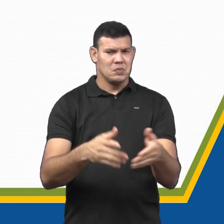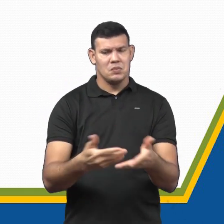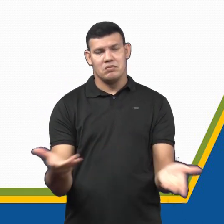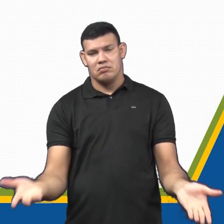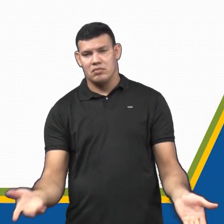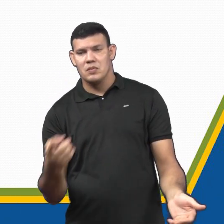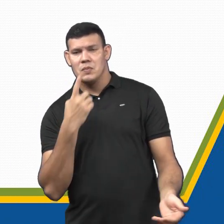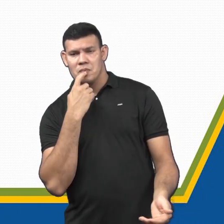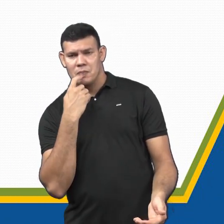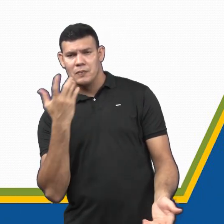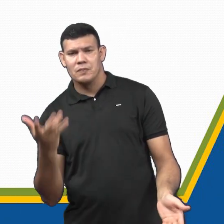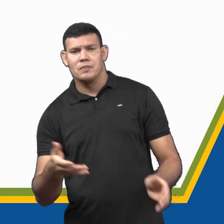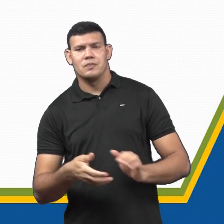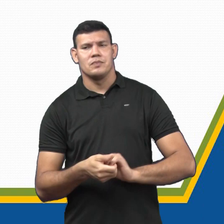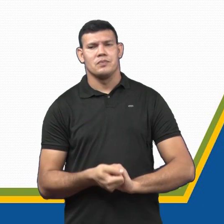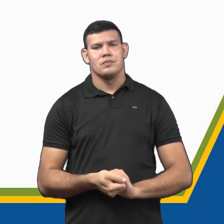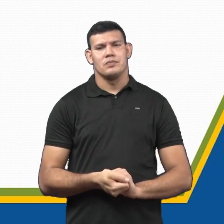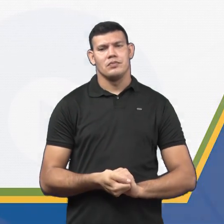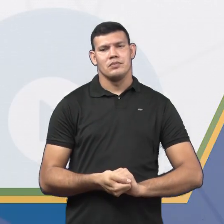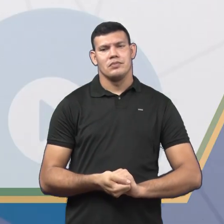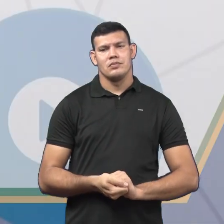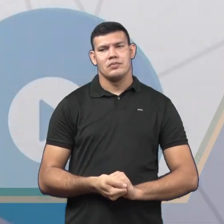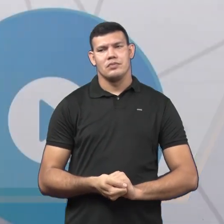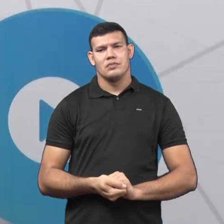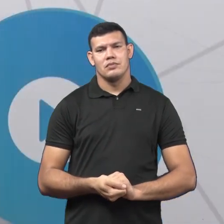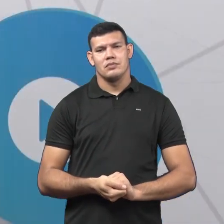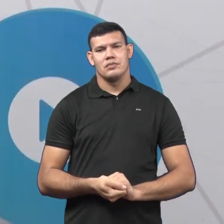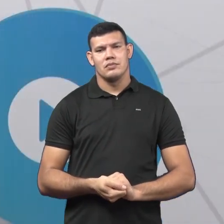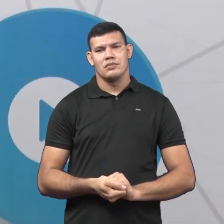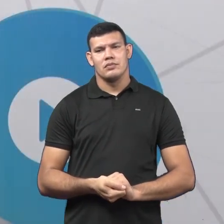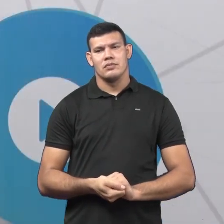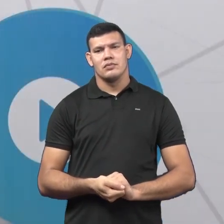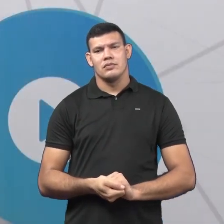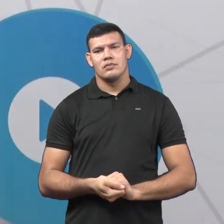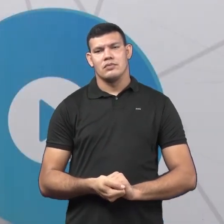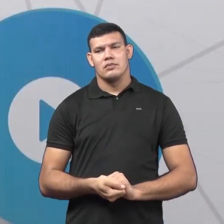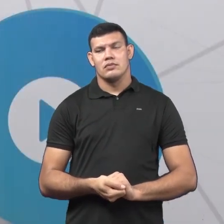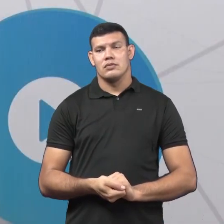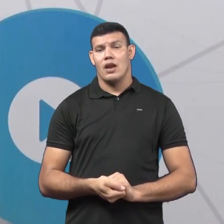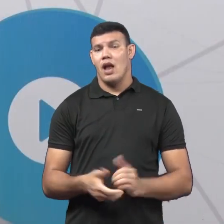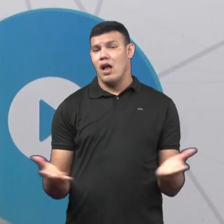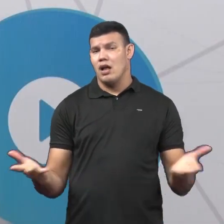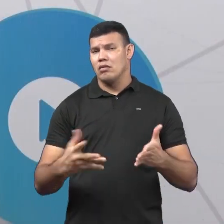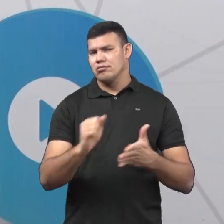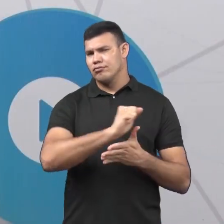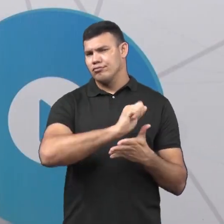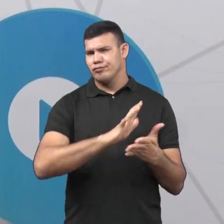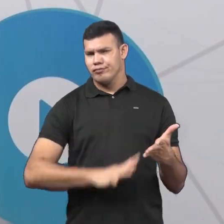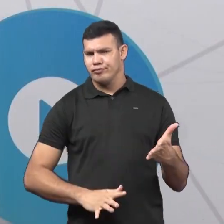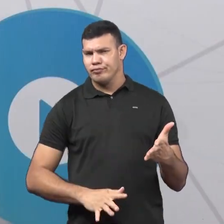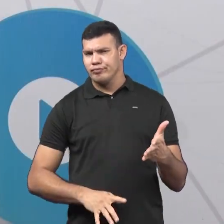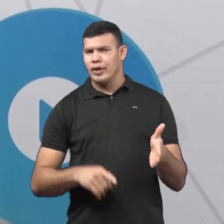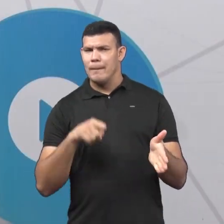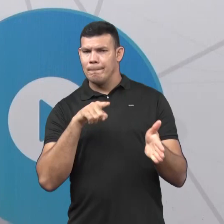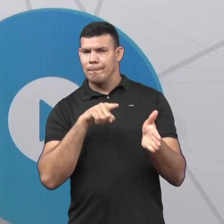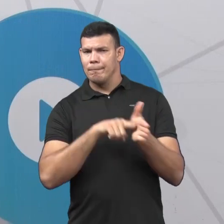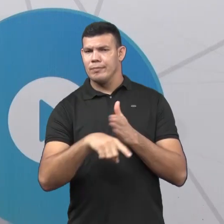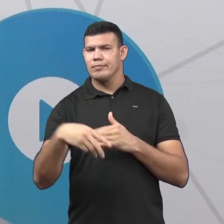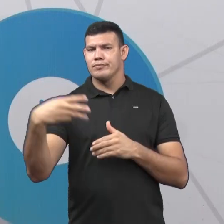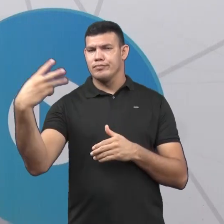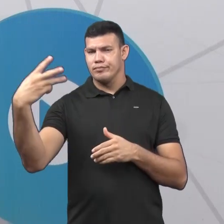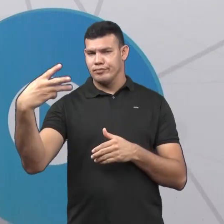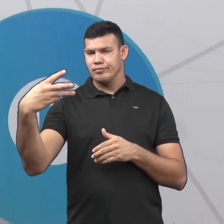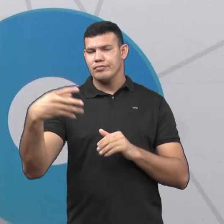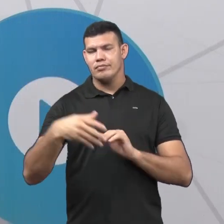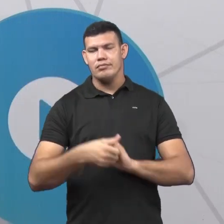tanto positivo quanto negativo. Eu trouxe para vocês 3 questões para que a gente possa fazer uma revisão do